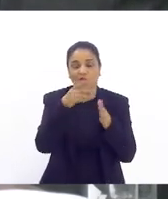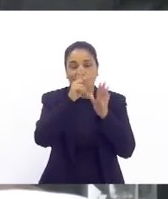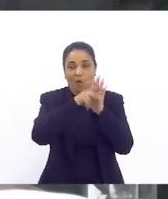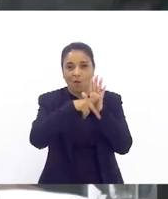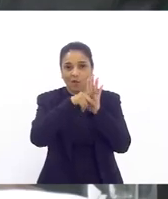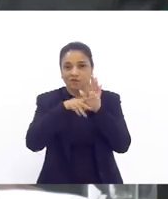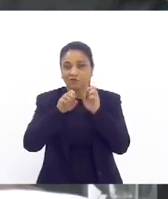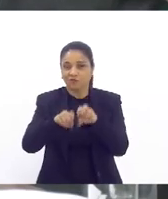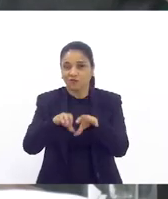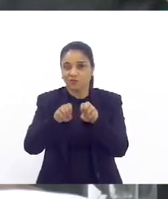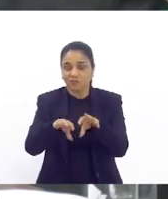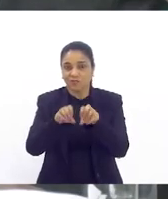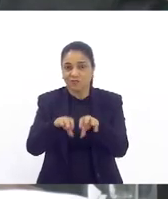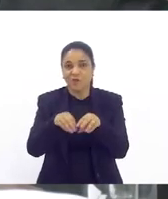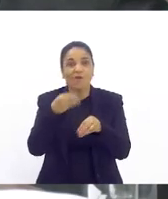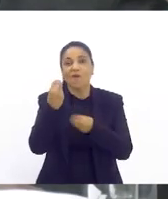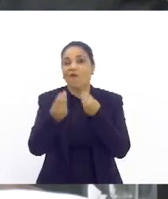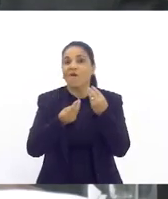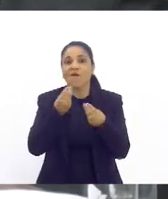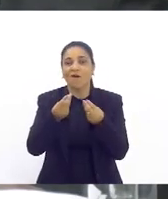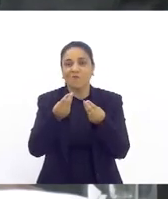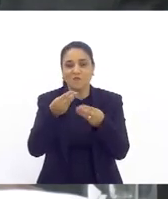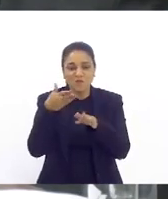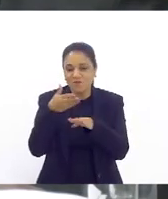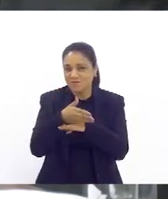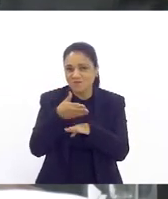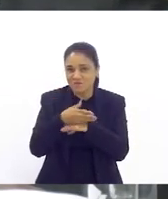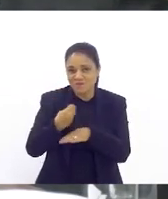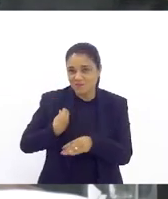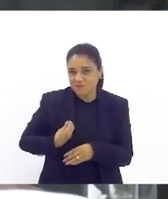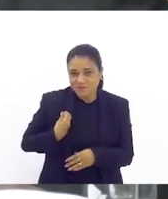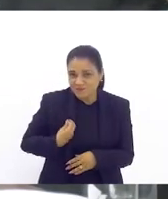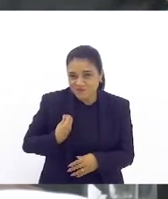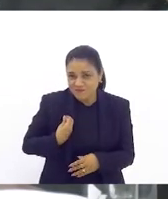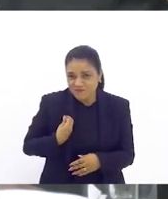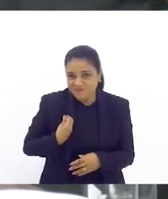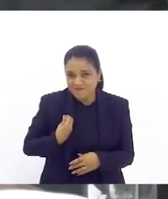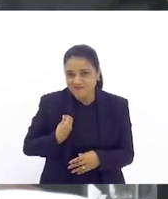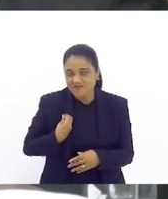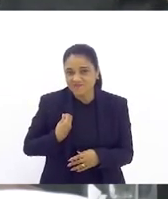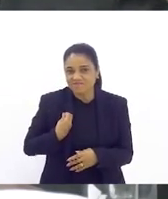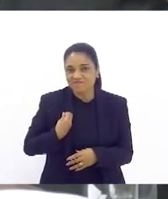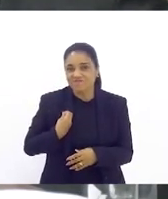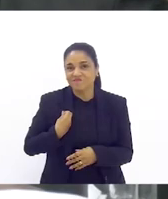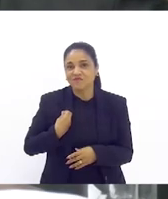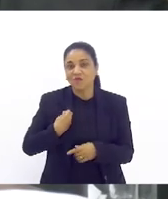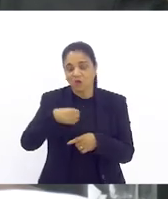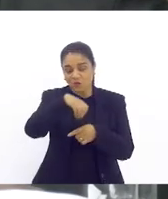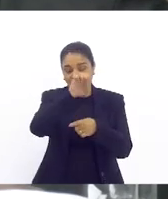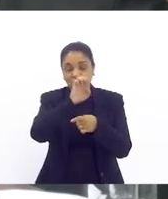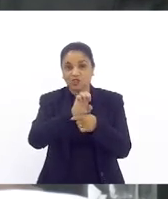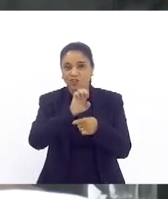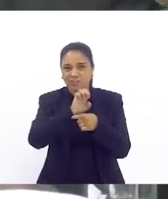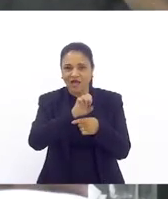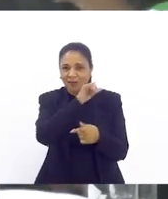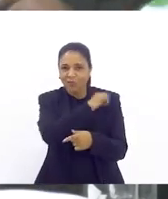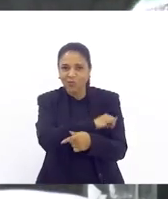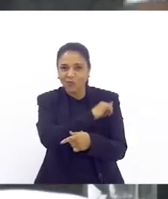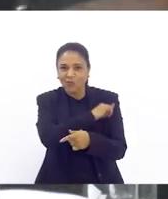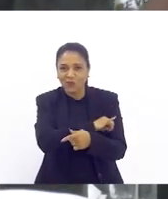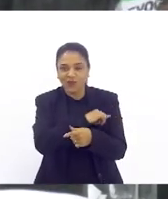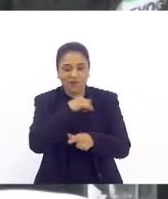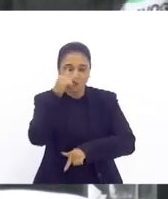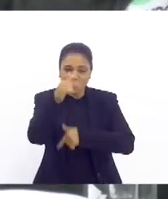educação nós não estaríamos presentes enquanto é um estado que se